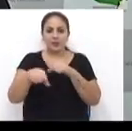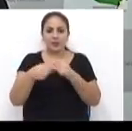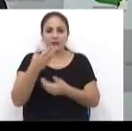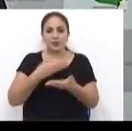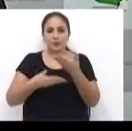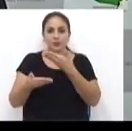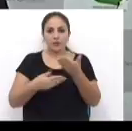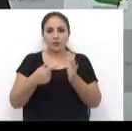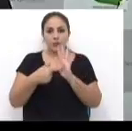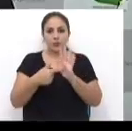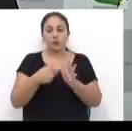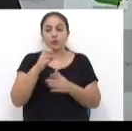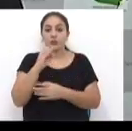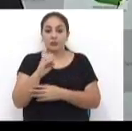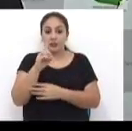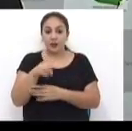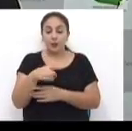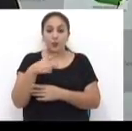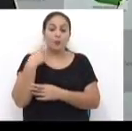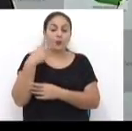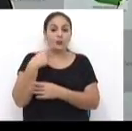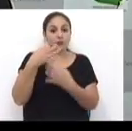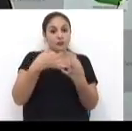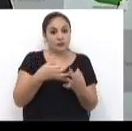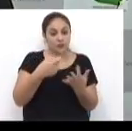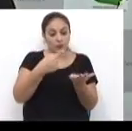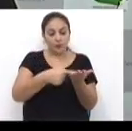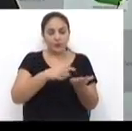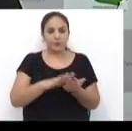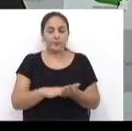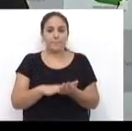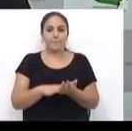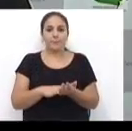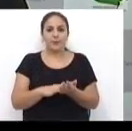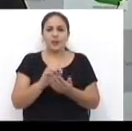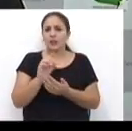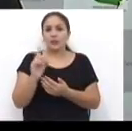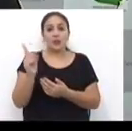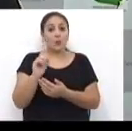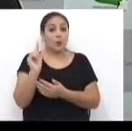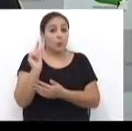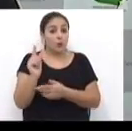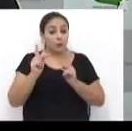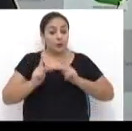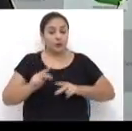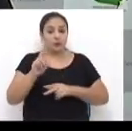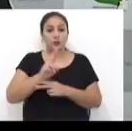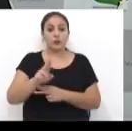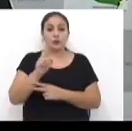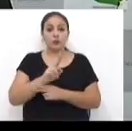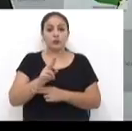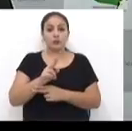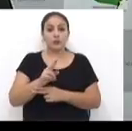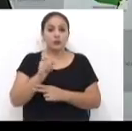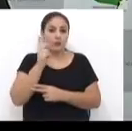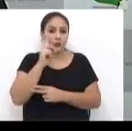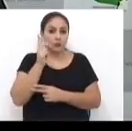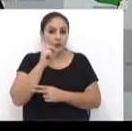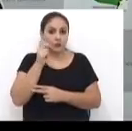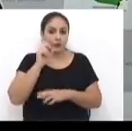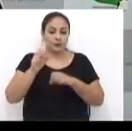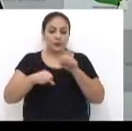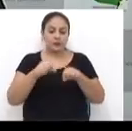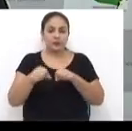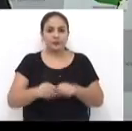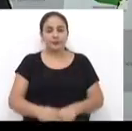rede de bicicletas compartilhadas mostrou ser uma política acertada. Não são poucos os passofundenses que utilizam as